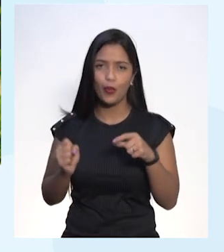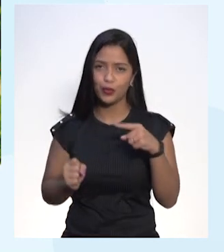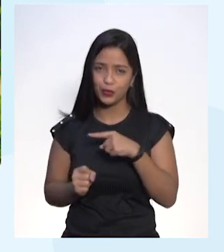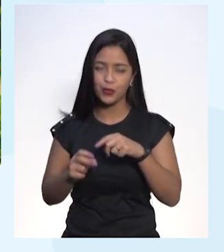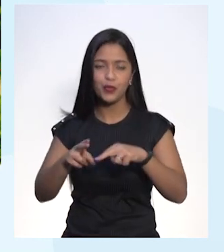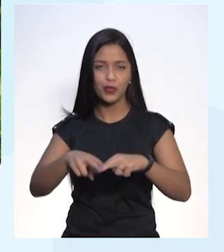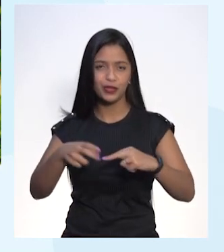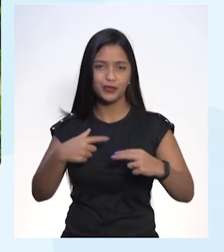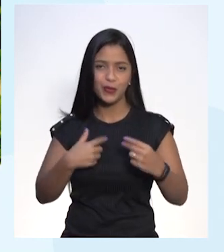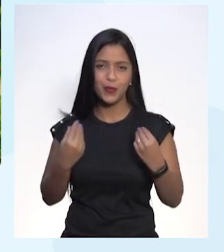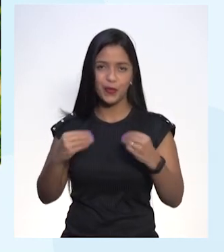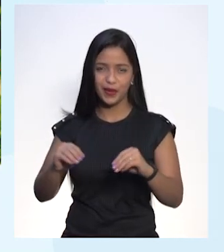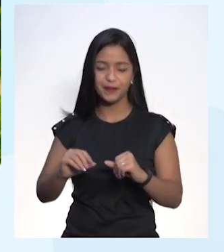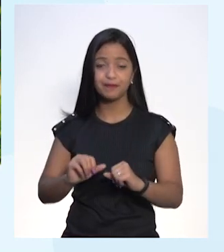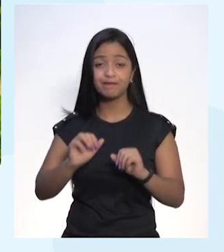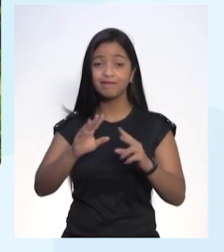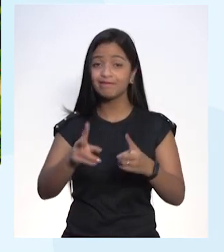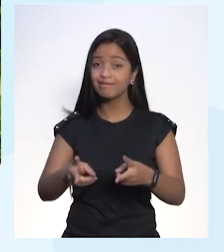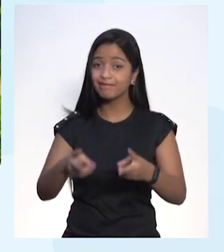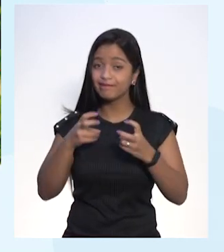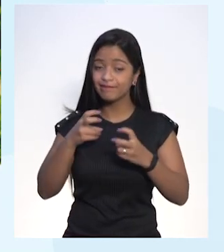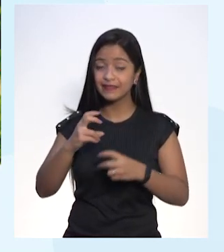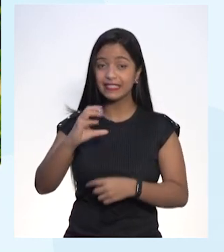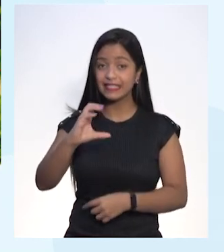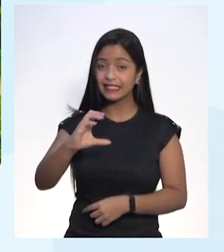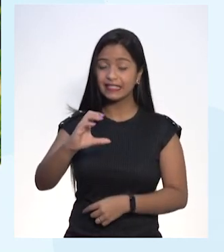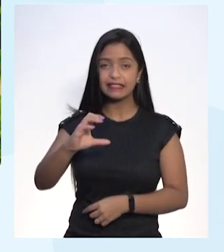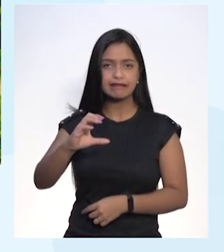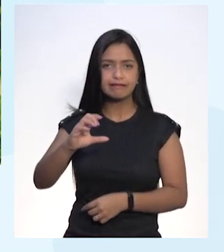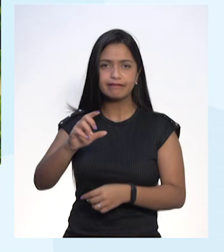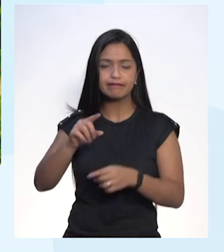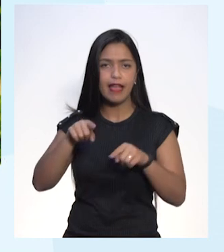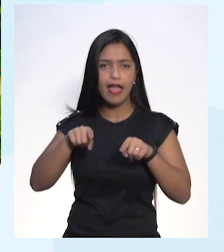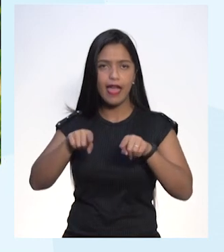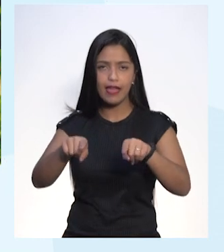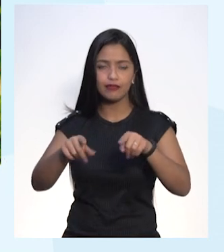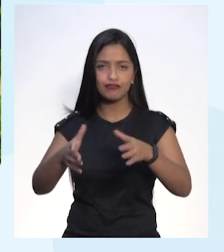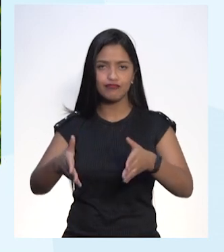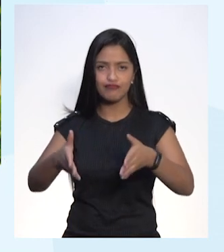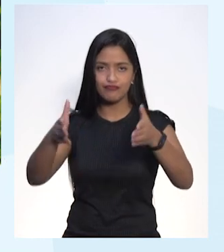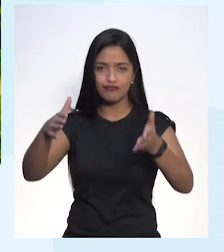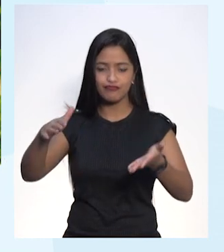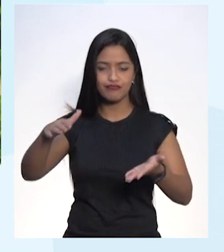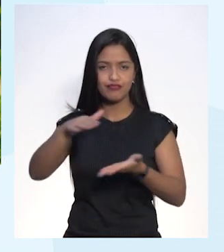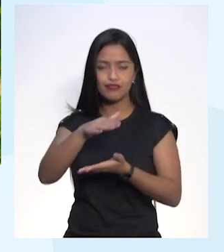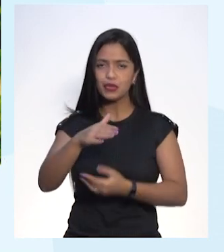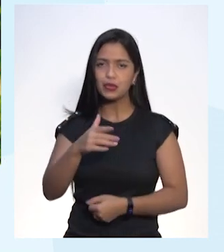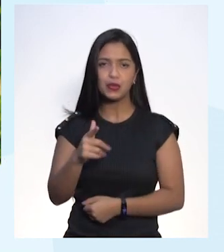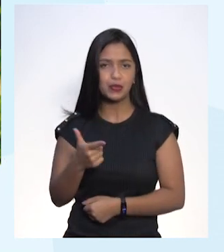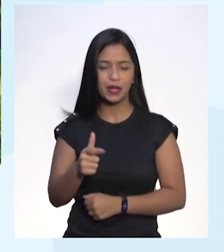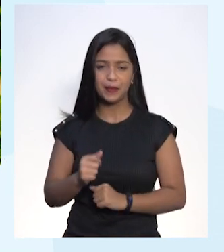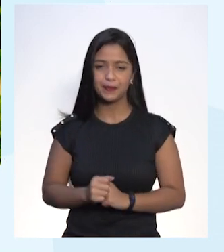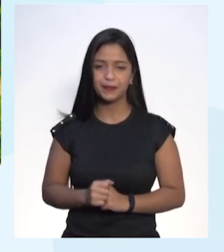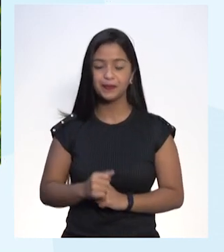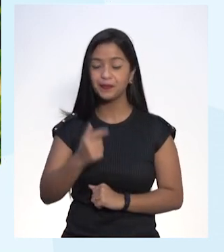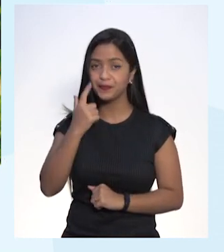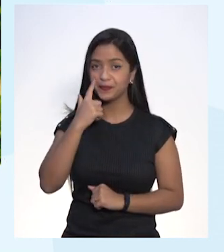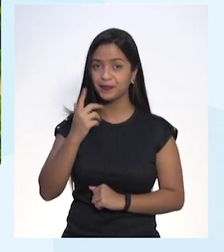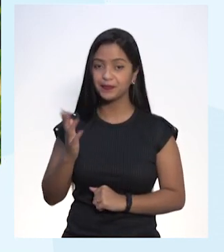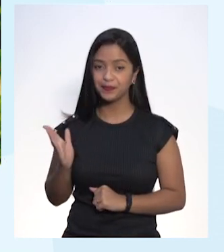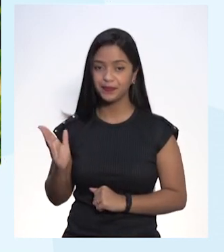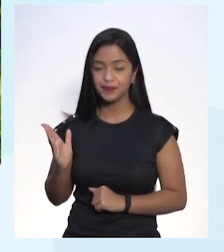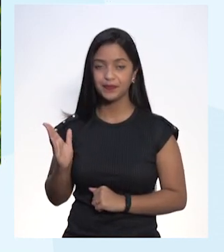percebe? A ausência das linhas retas, né? Perceba que é uma figura aqui, eu estou fazendo um contorno meio estranho,